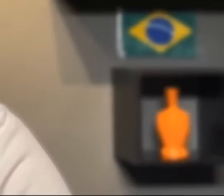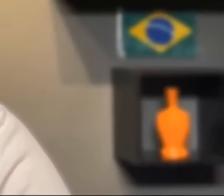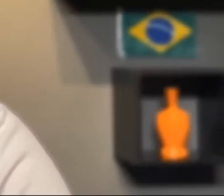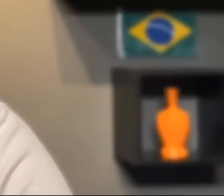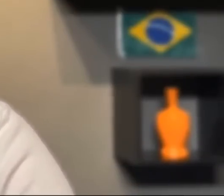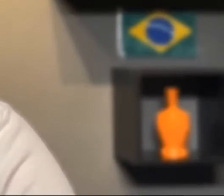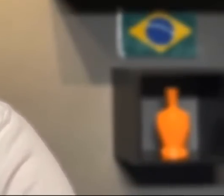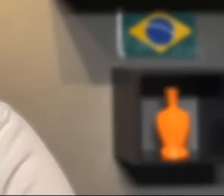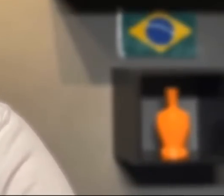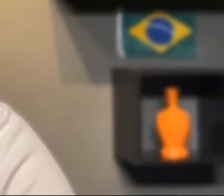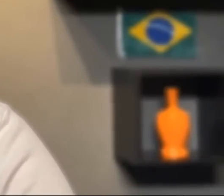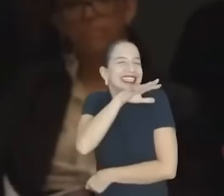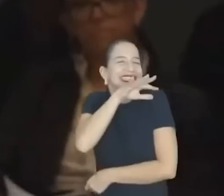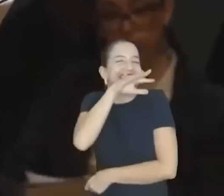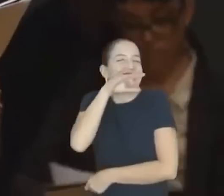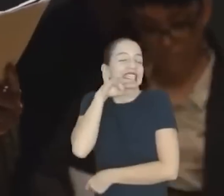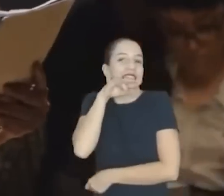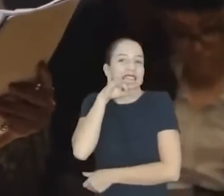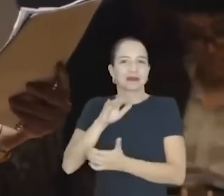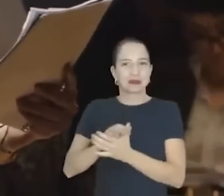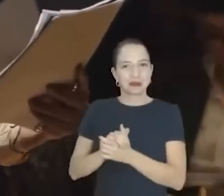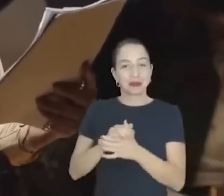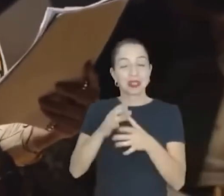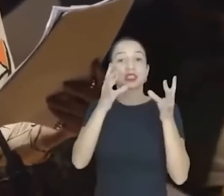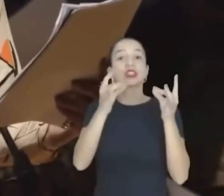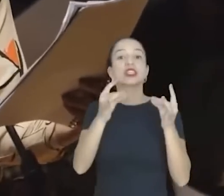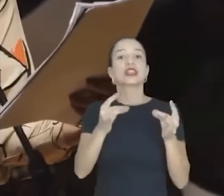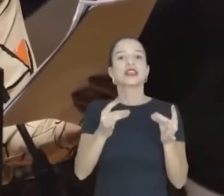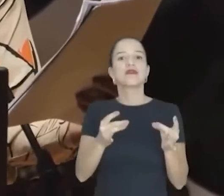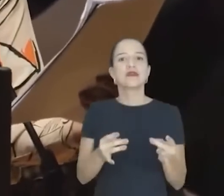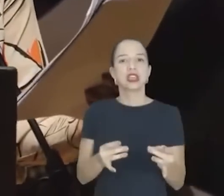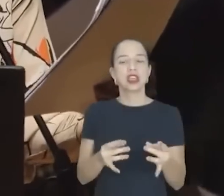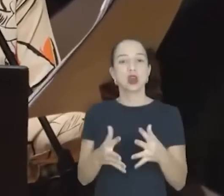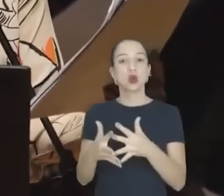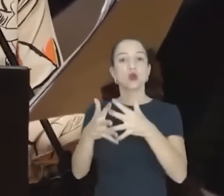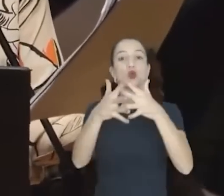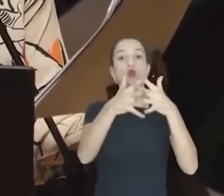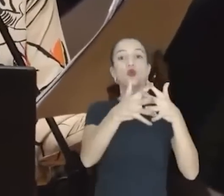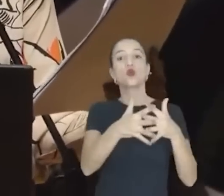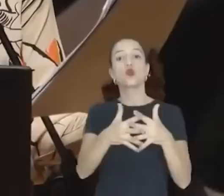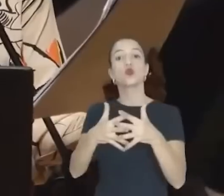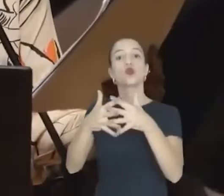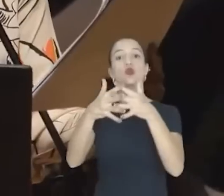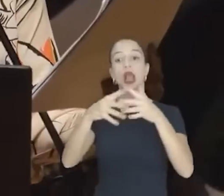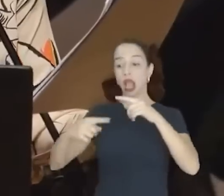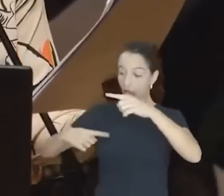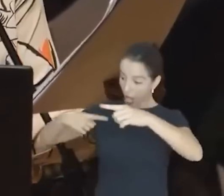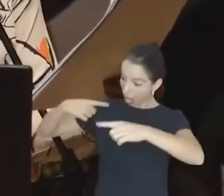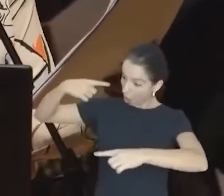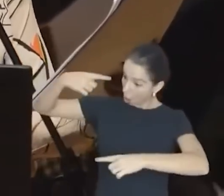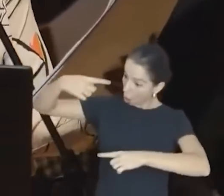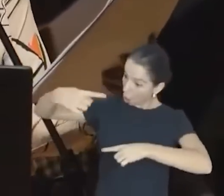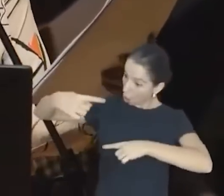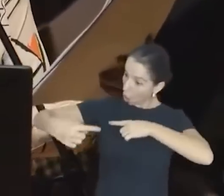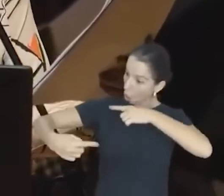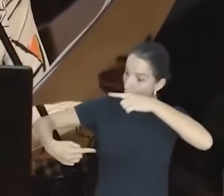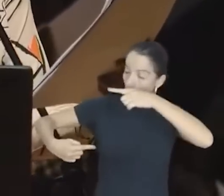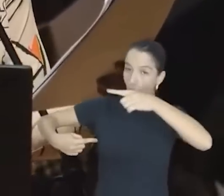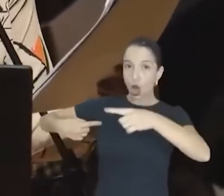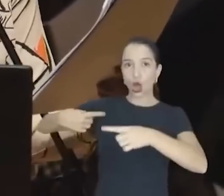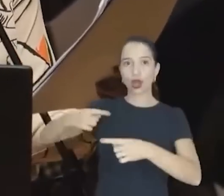da TV Globo, Camila Pitanga. Meu pai e seus amigos tinham um profundo respeito por uma palavra que eu não